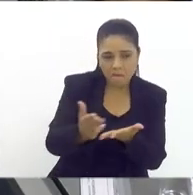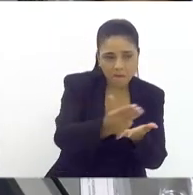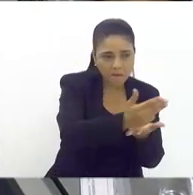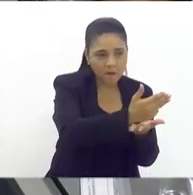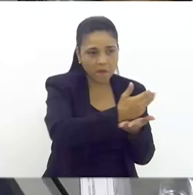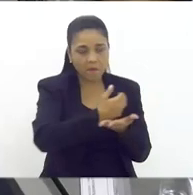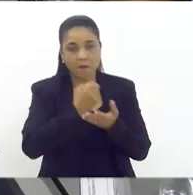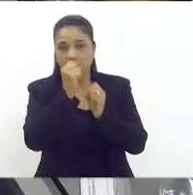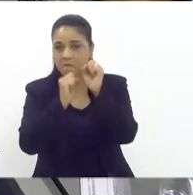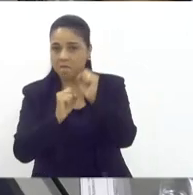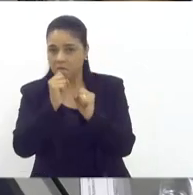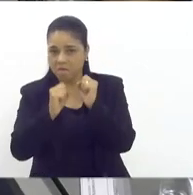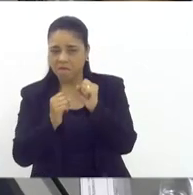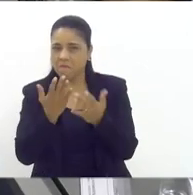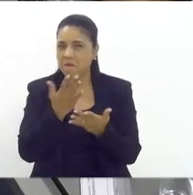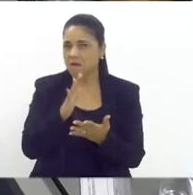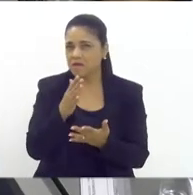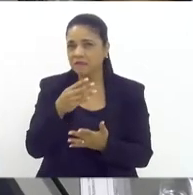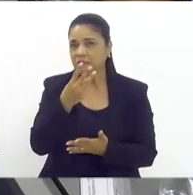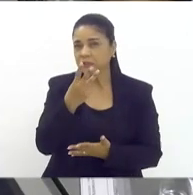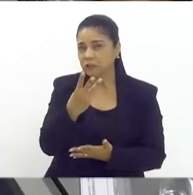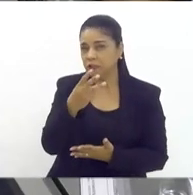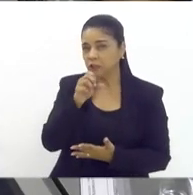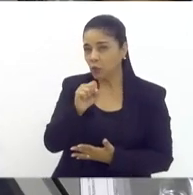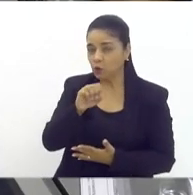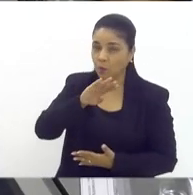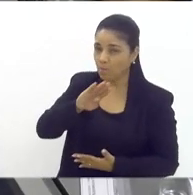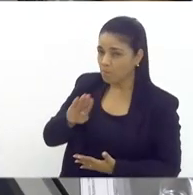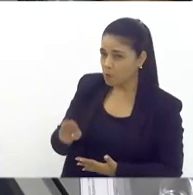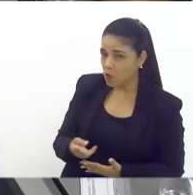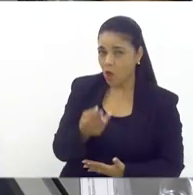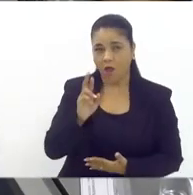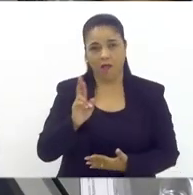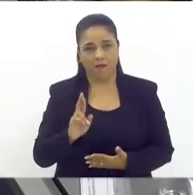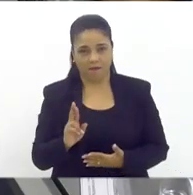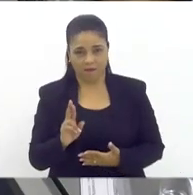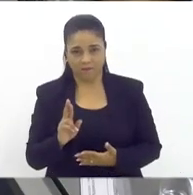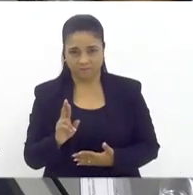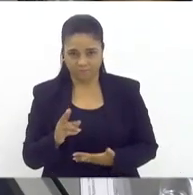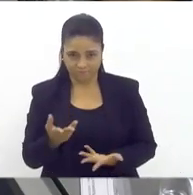da agência pré-siana de aproximadamente 38 milhões de reais